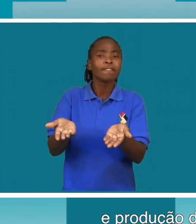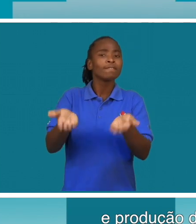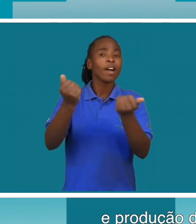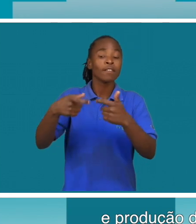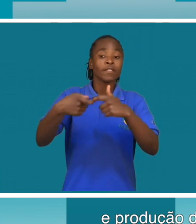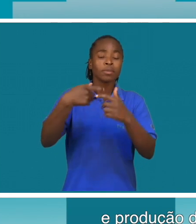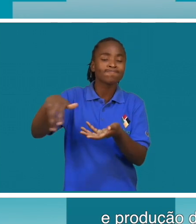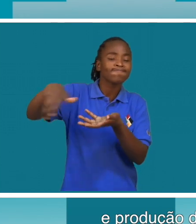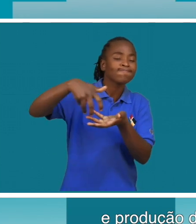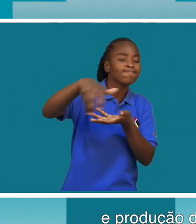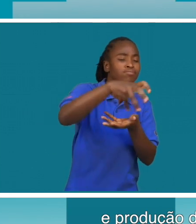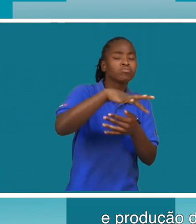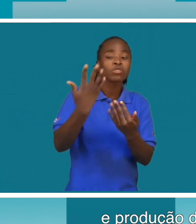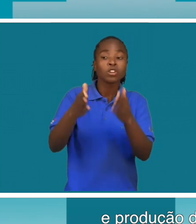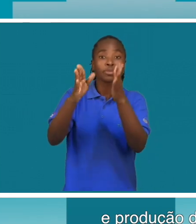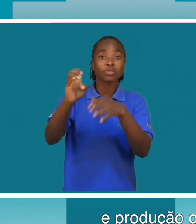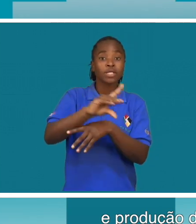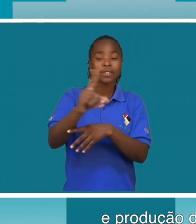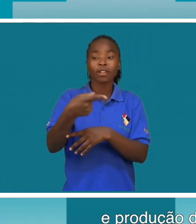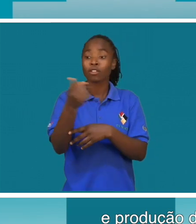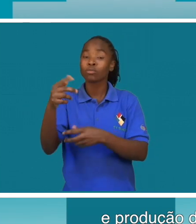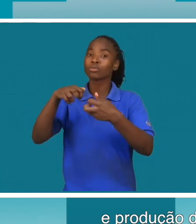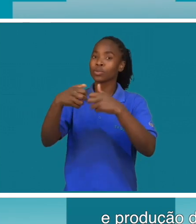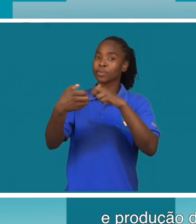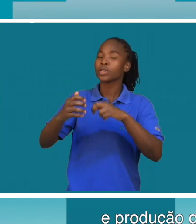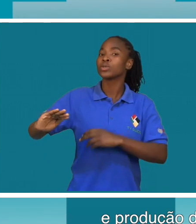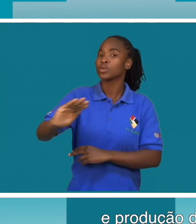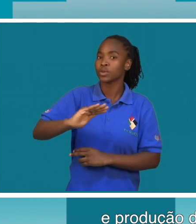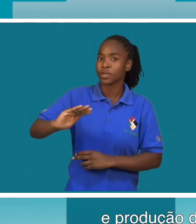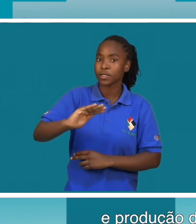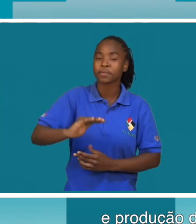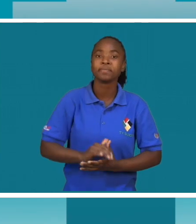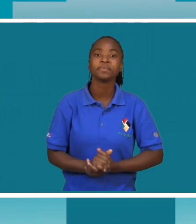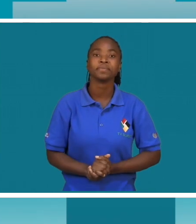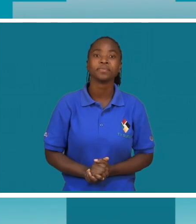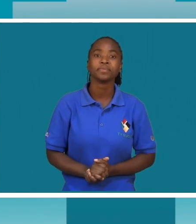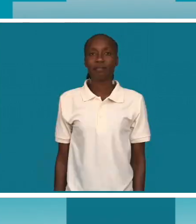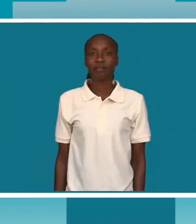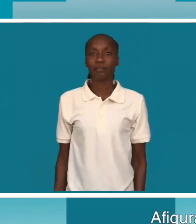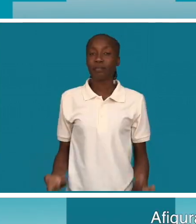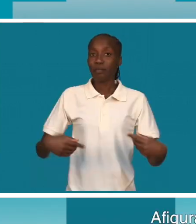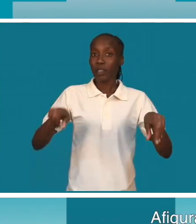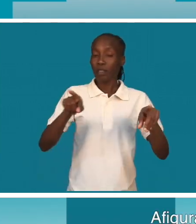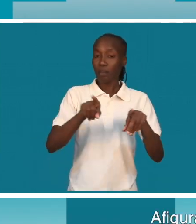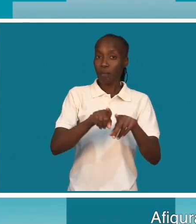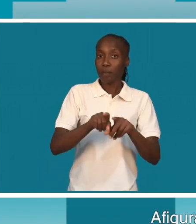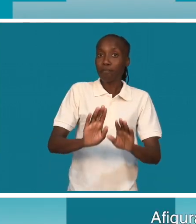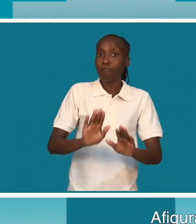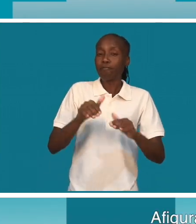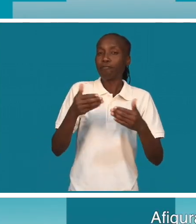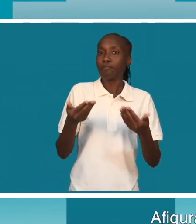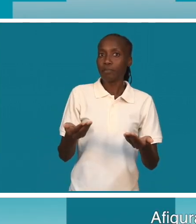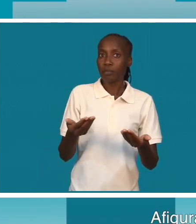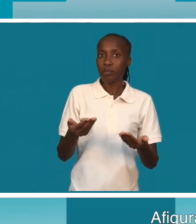estatísticos para facilitar a minimização dos problemas desta camada social. afigura-se